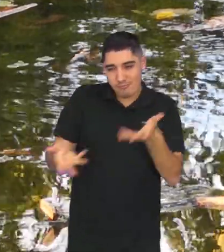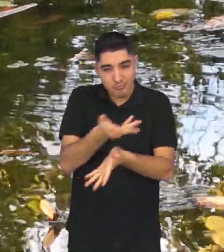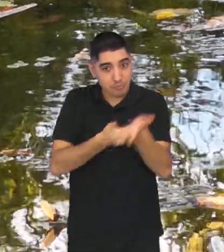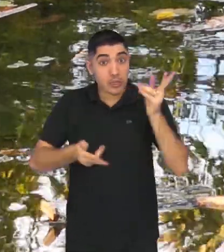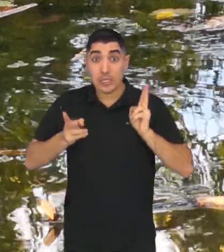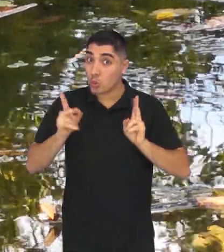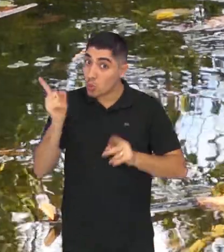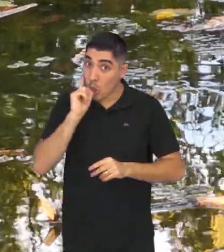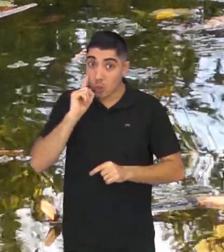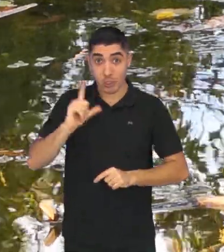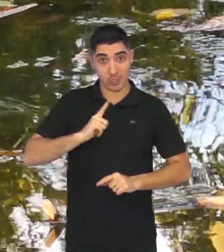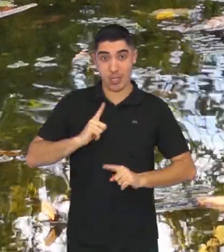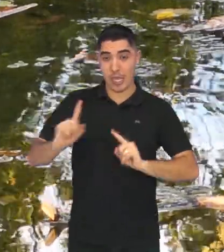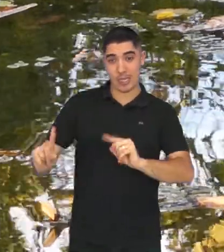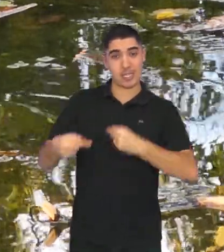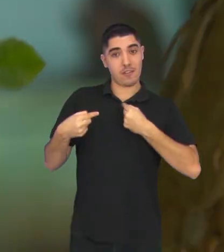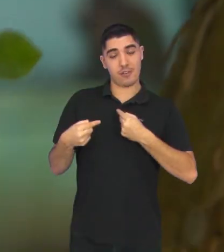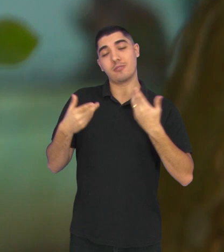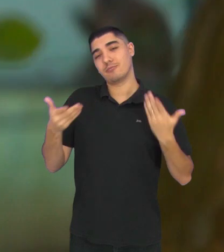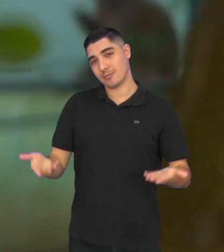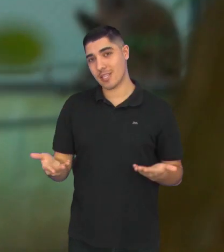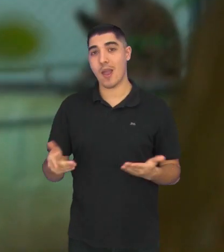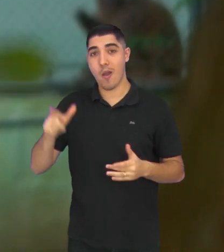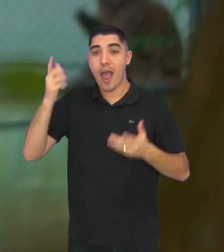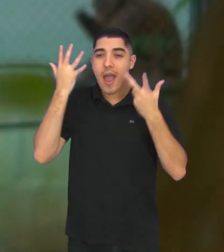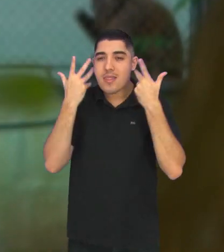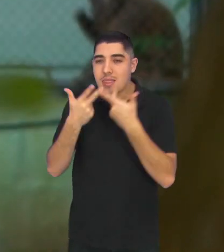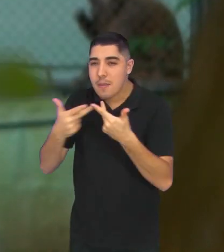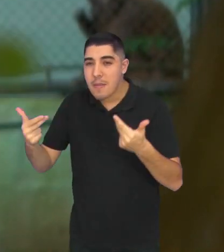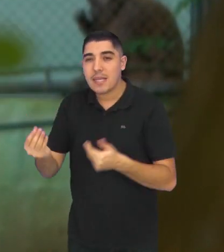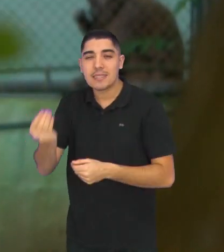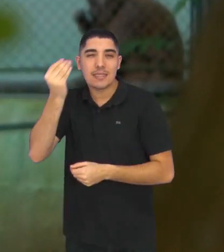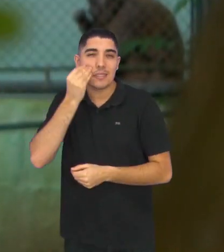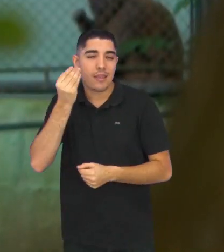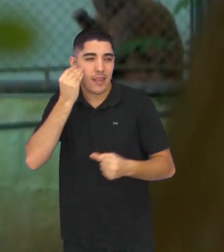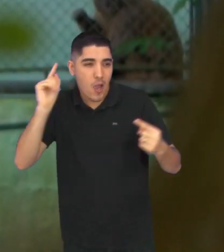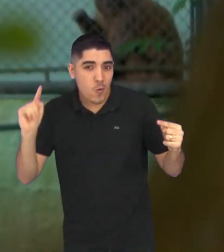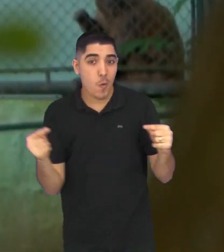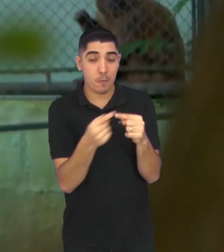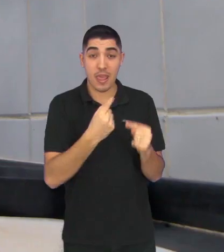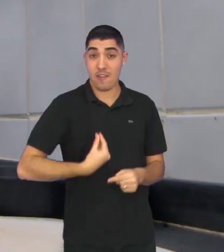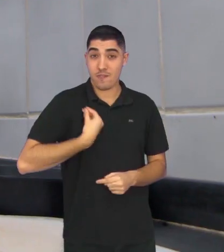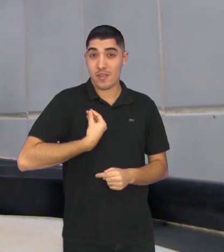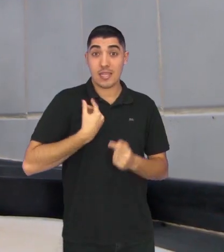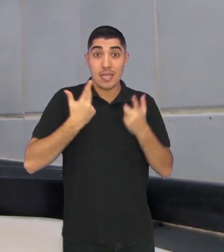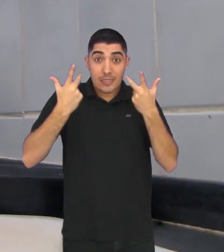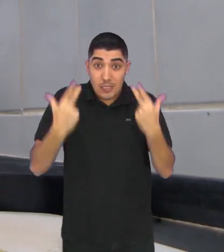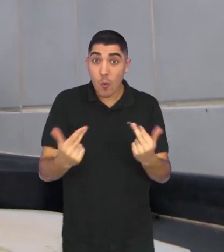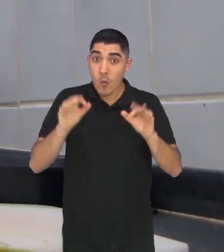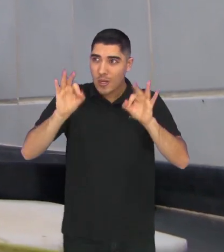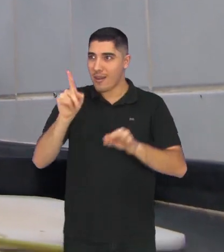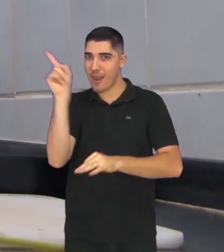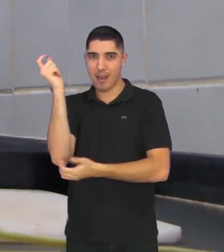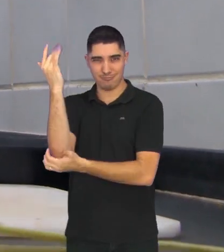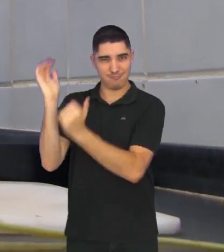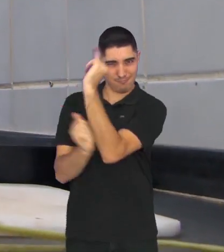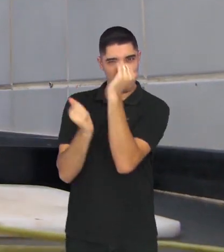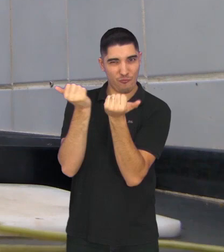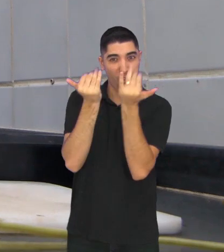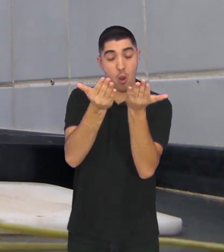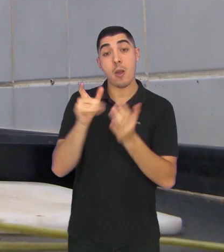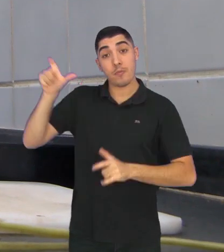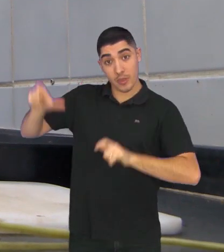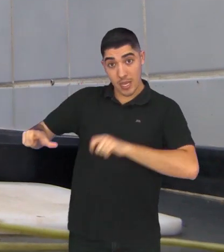com muitos desafios diários. Para aproximar os animais dessa realidade, os estagiários desenvolvem